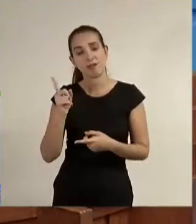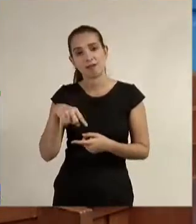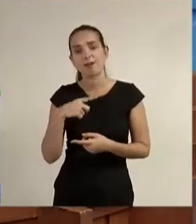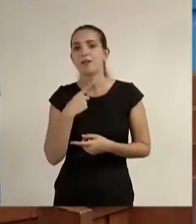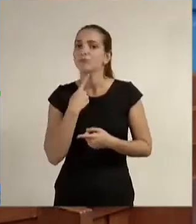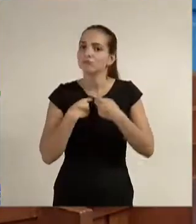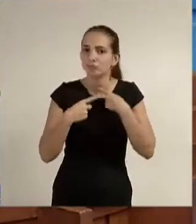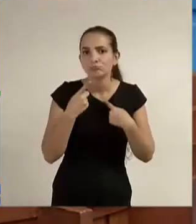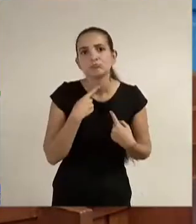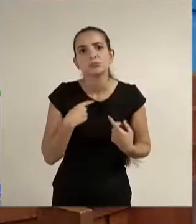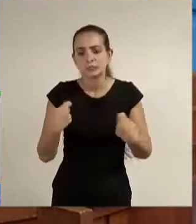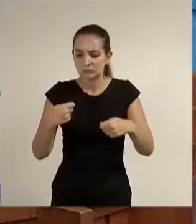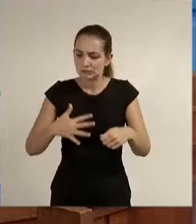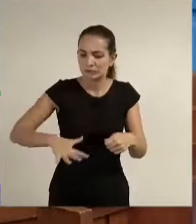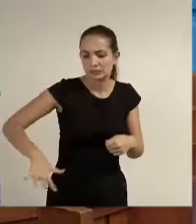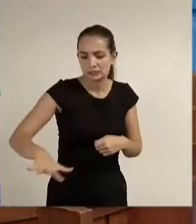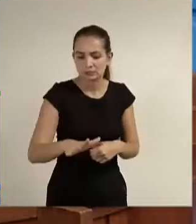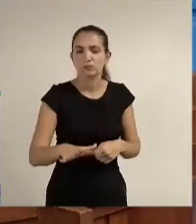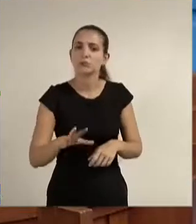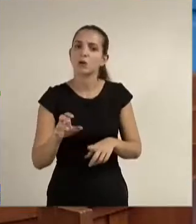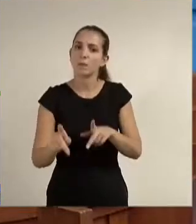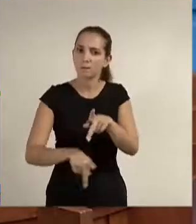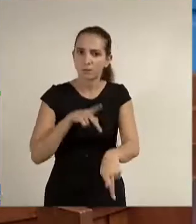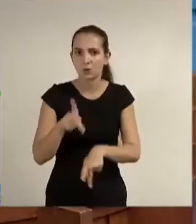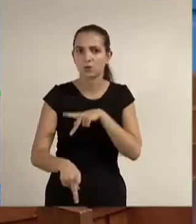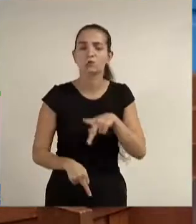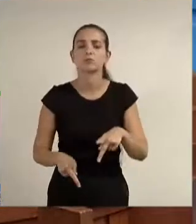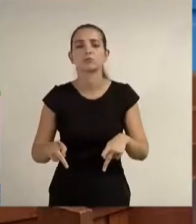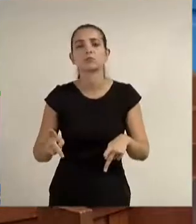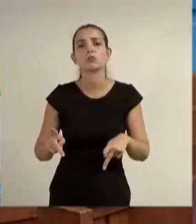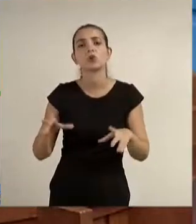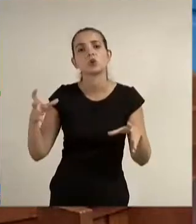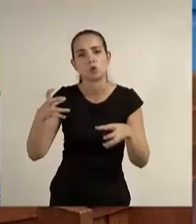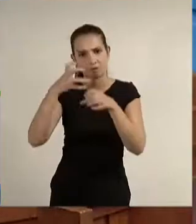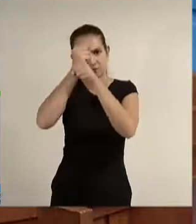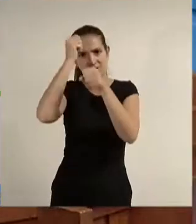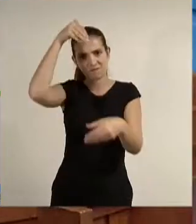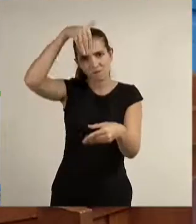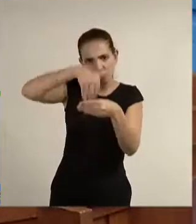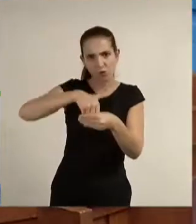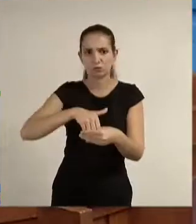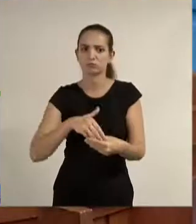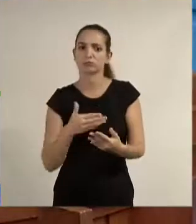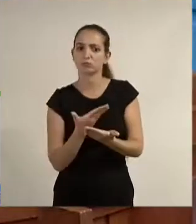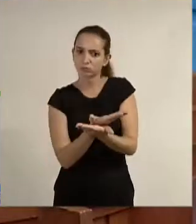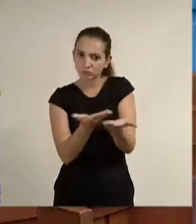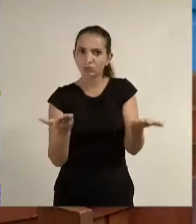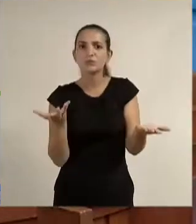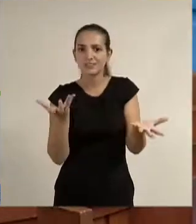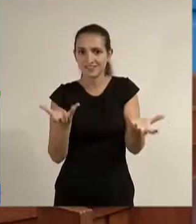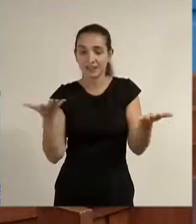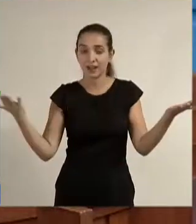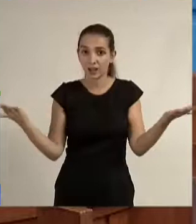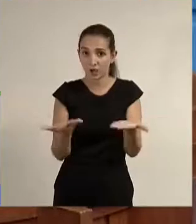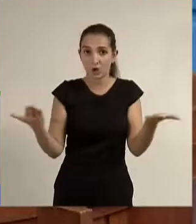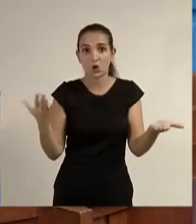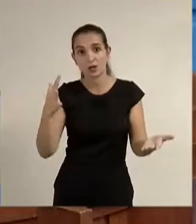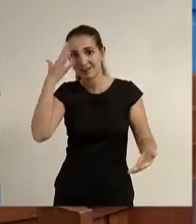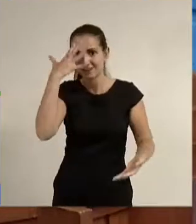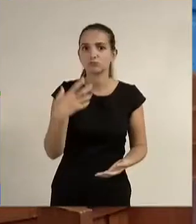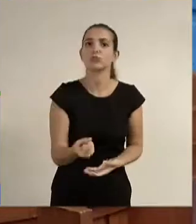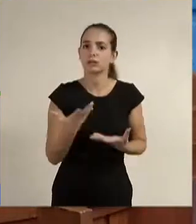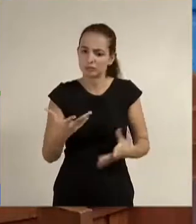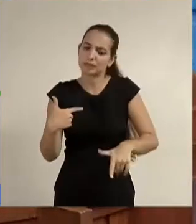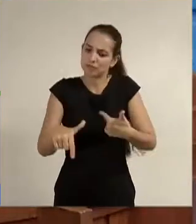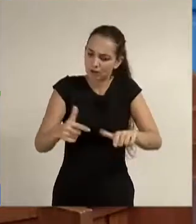pessoas, à população que confia o voto e quer ver o resultado depois. Não é só a